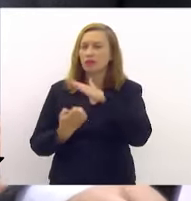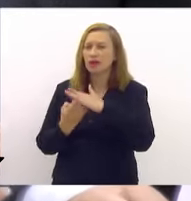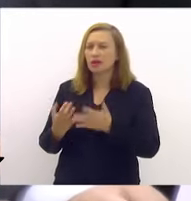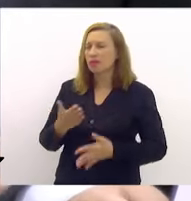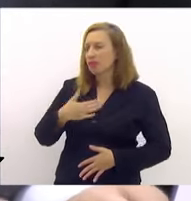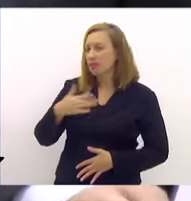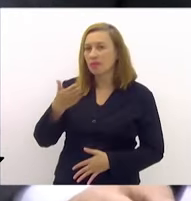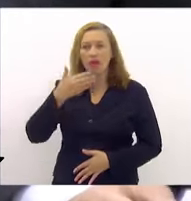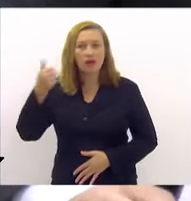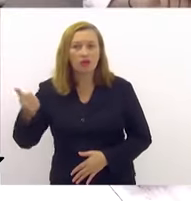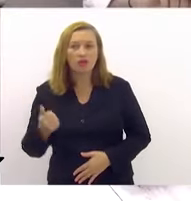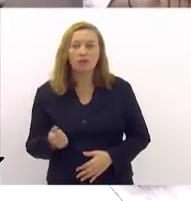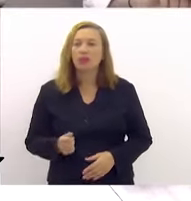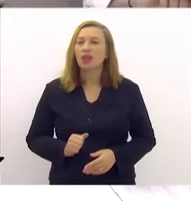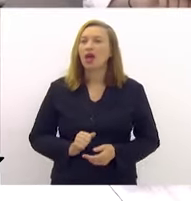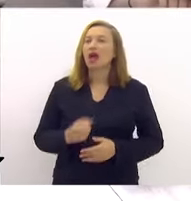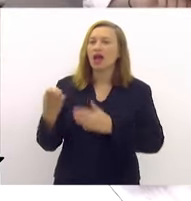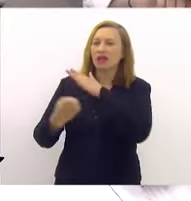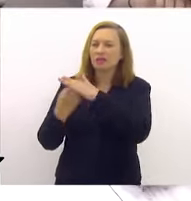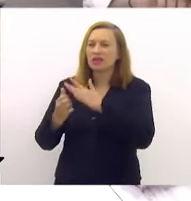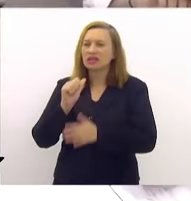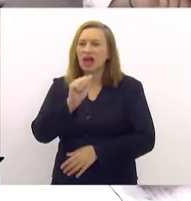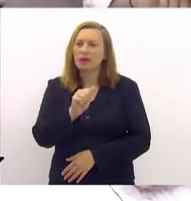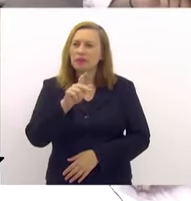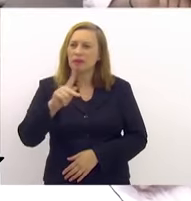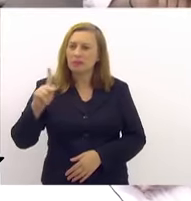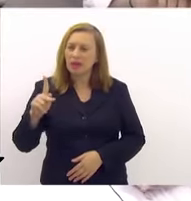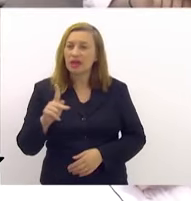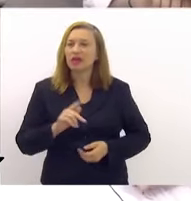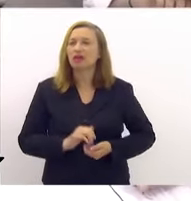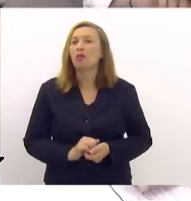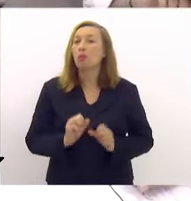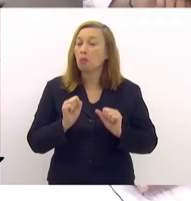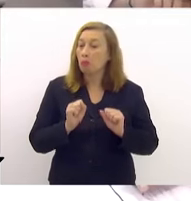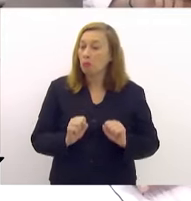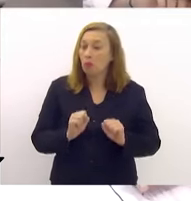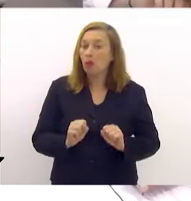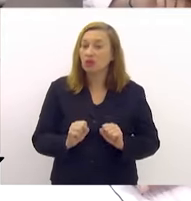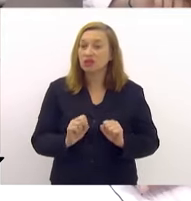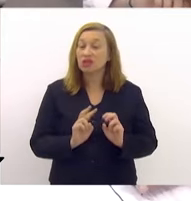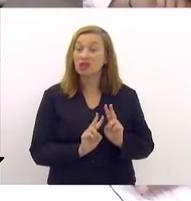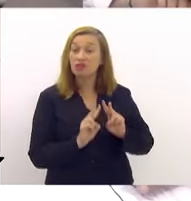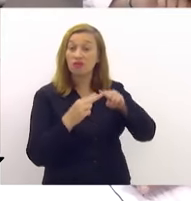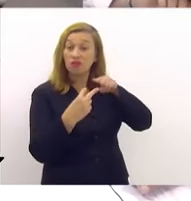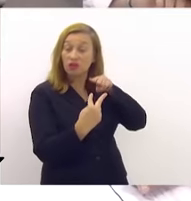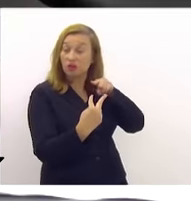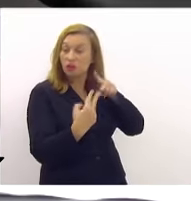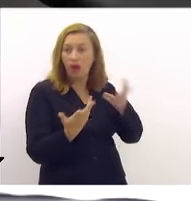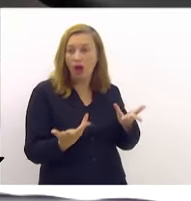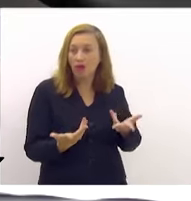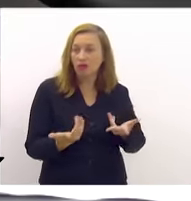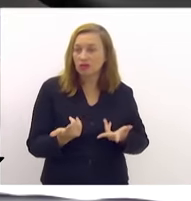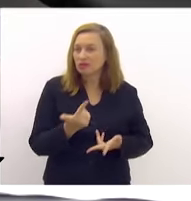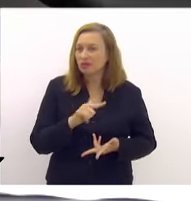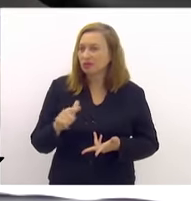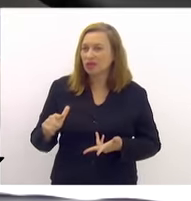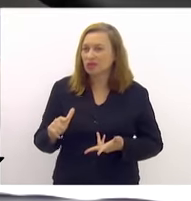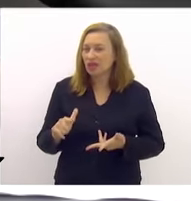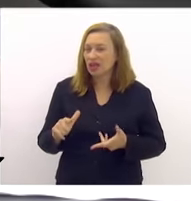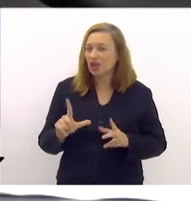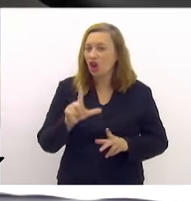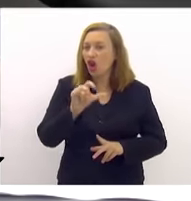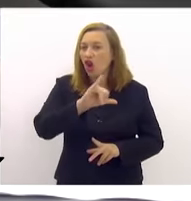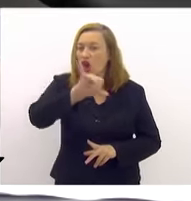vantajoso. E a empresa de aplicativo, além do mais, ela pode ser virtual. Ela não tem nenhuma uma sede física, ela só